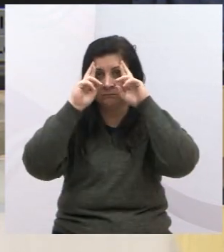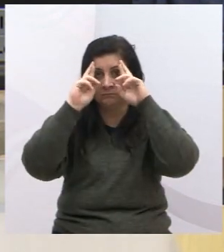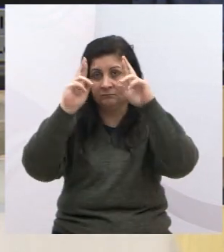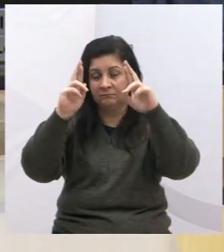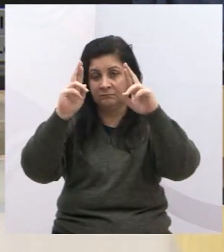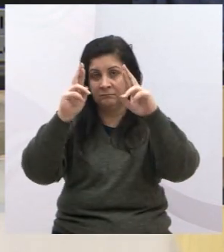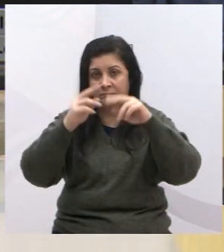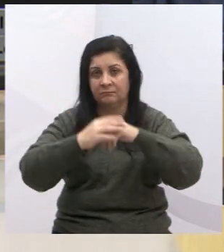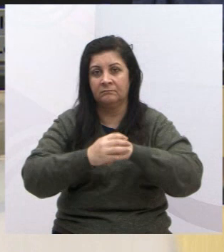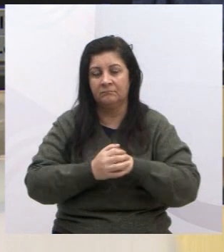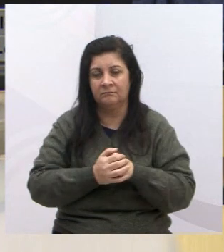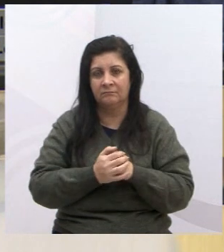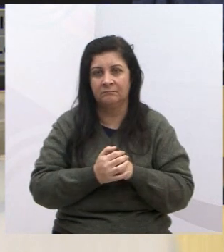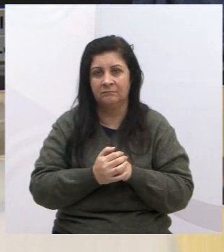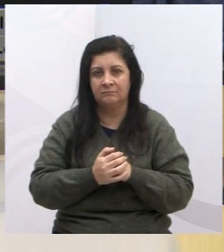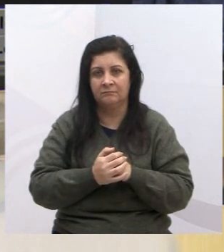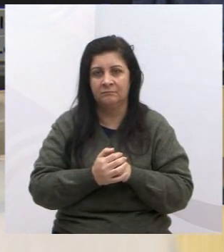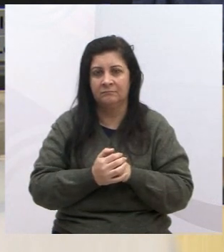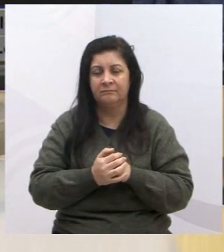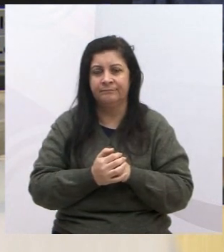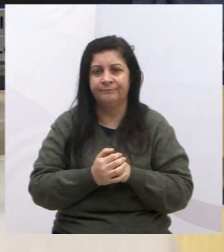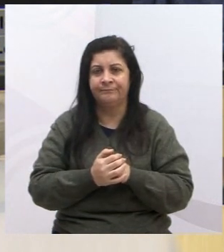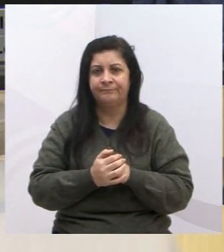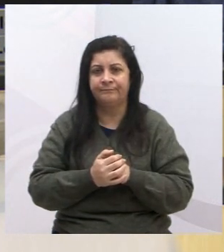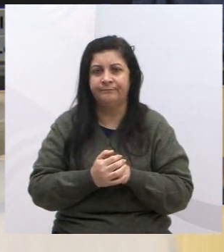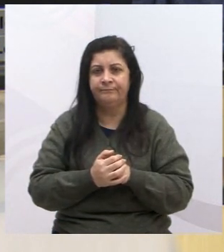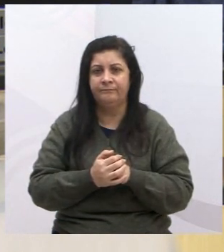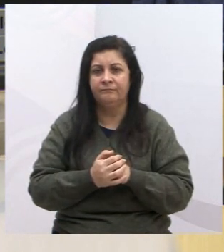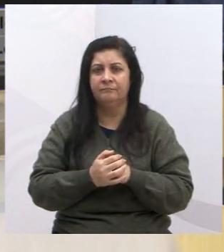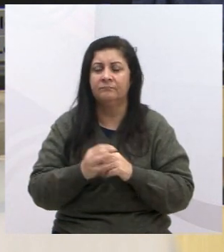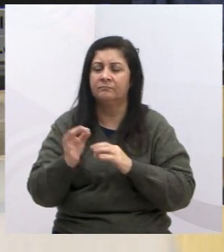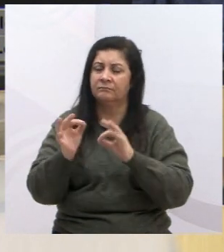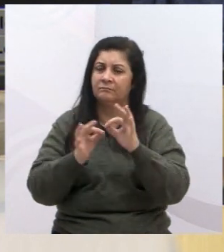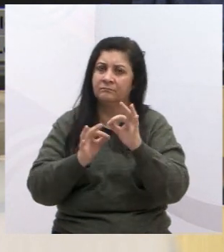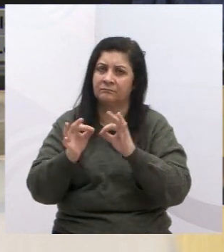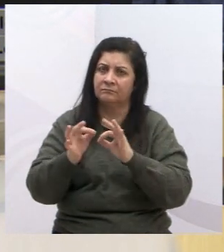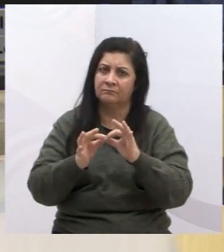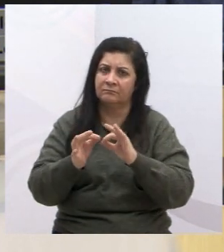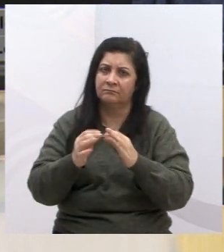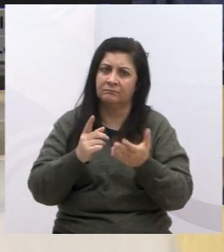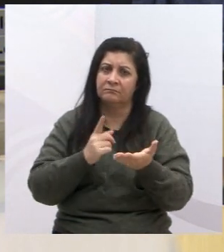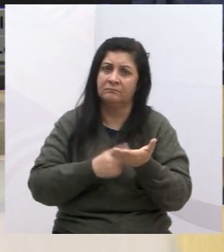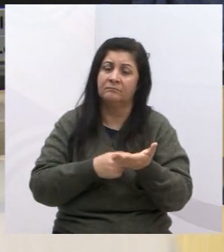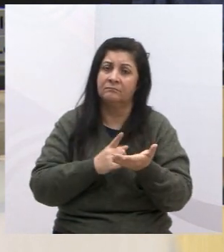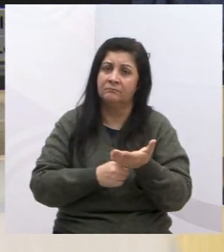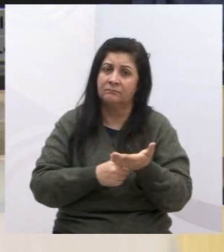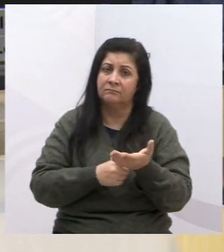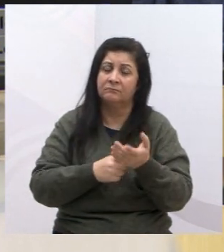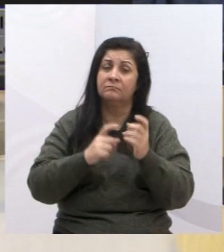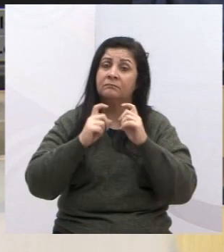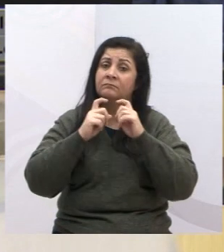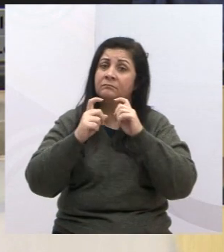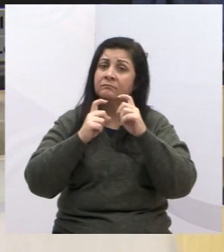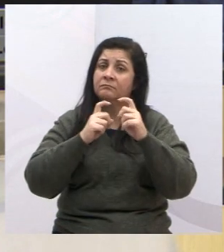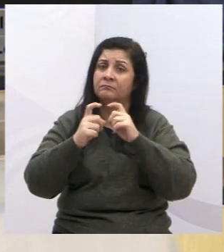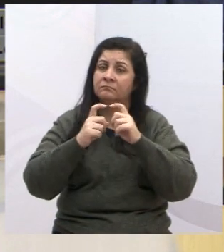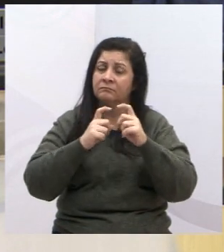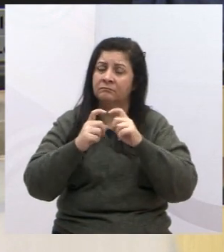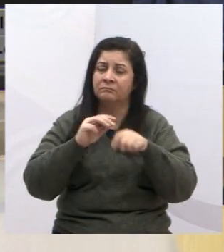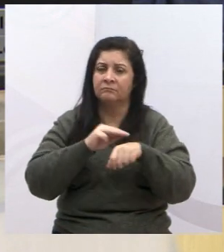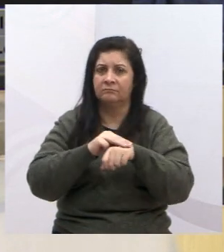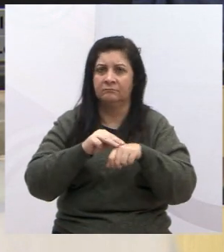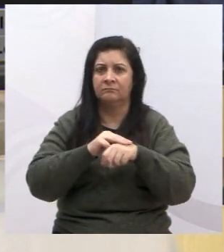respeitosamente recorremos aos préstimos desse órgão, para que haja marcada uma audiência para discussão do